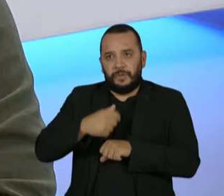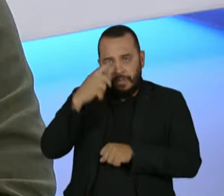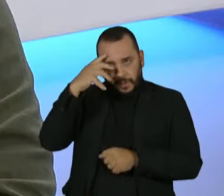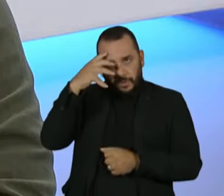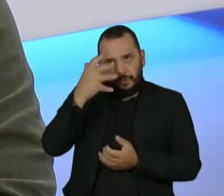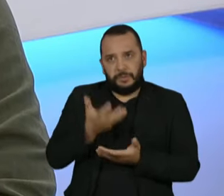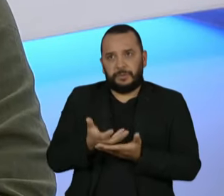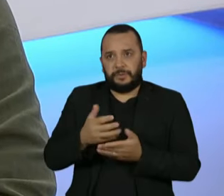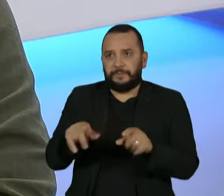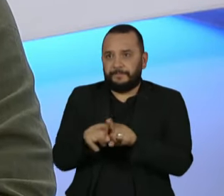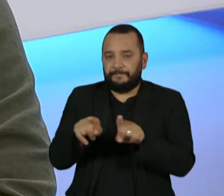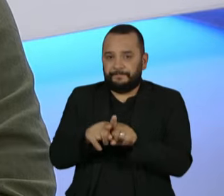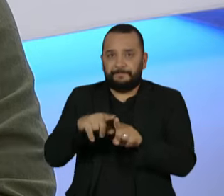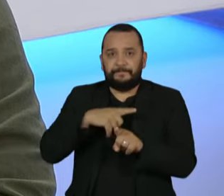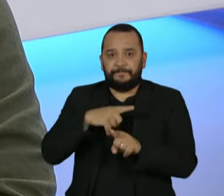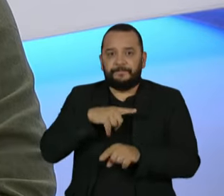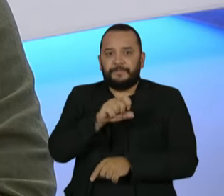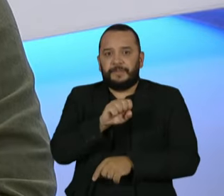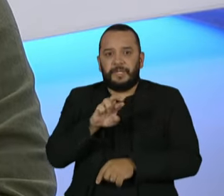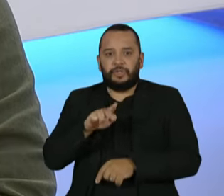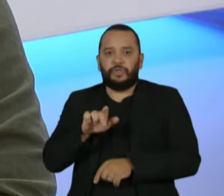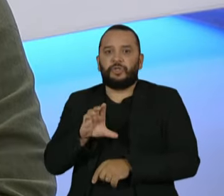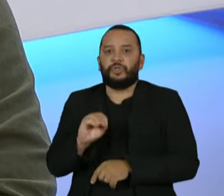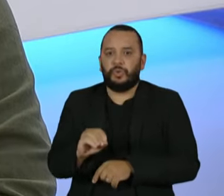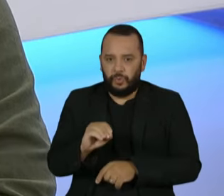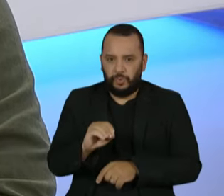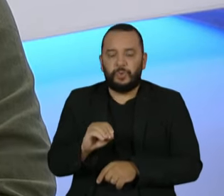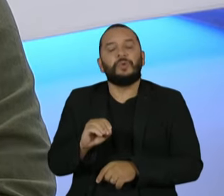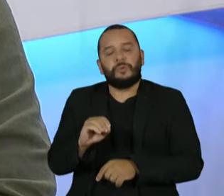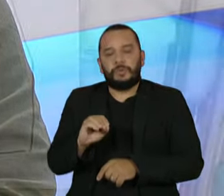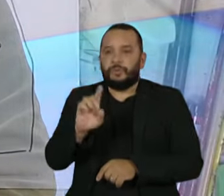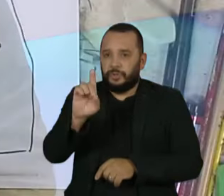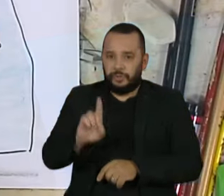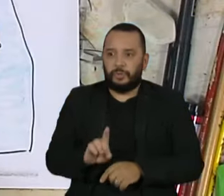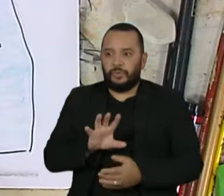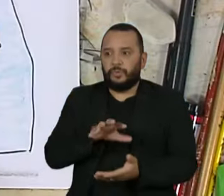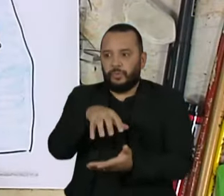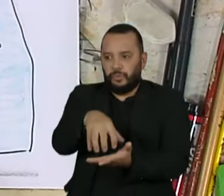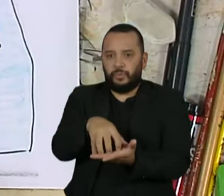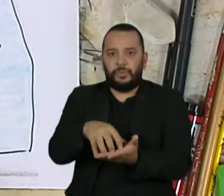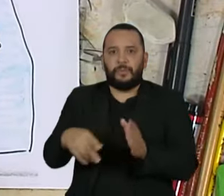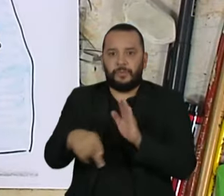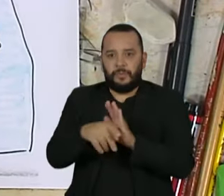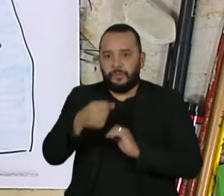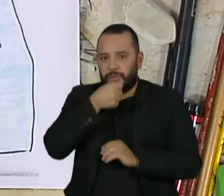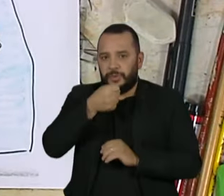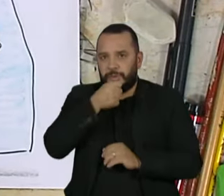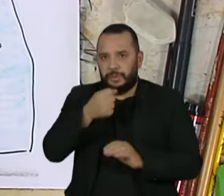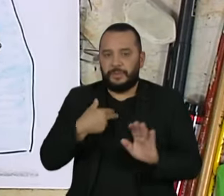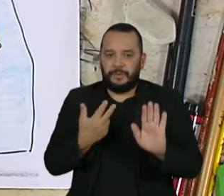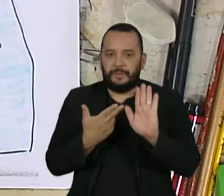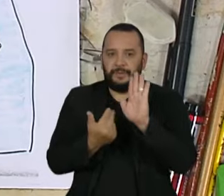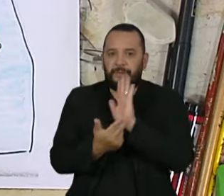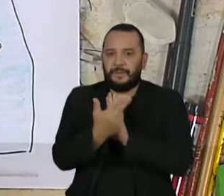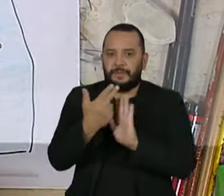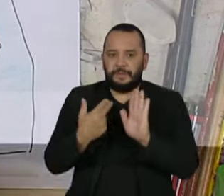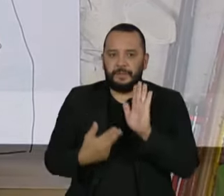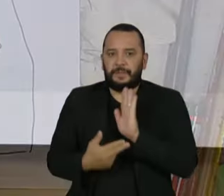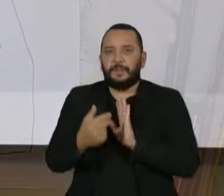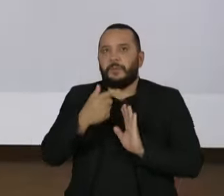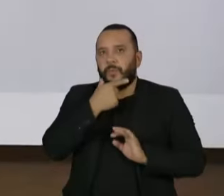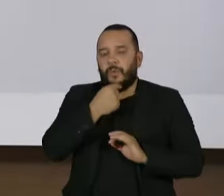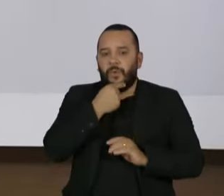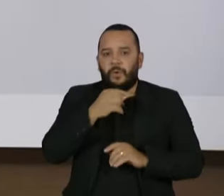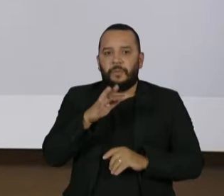segurança e Sérgio espanhol diretor do núcleo jornalismo os desenhos em tempo real serão feitos pelo